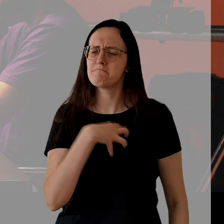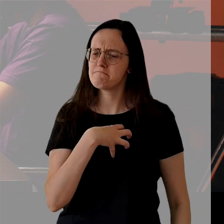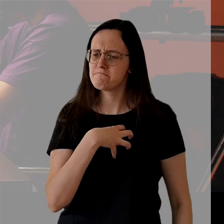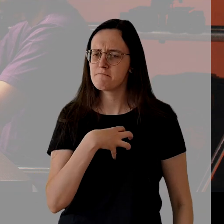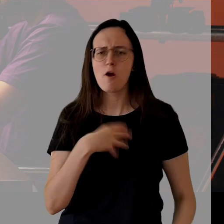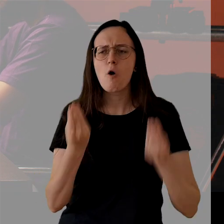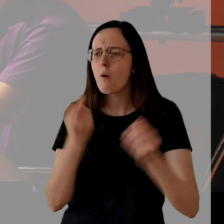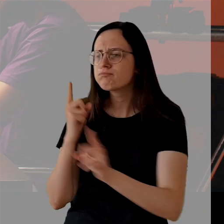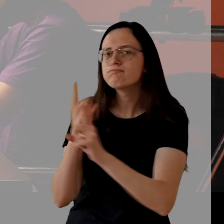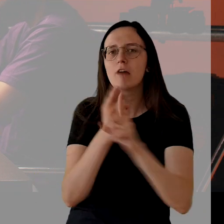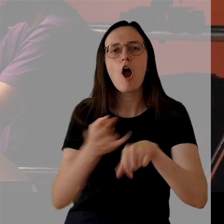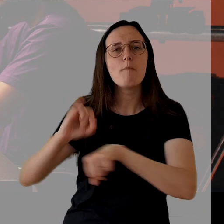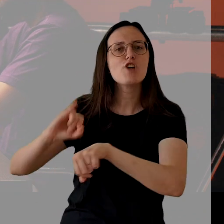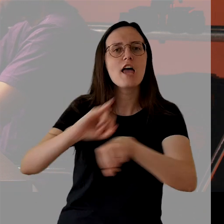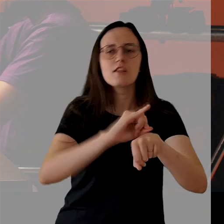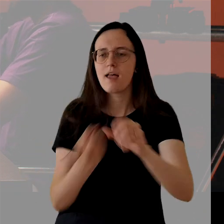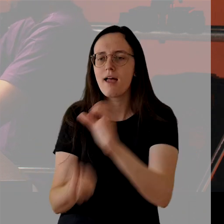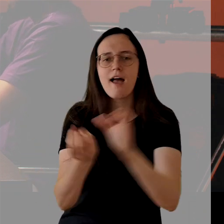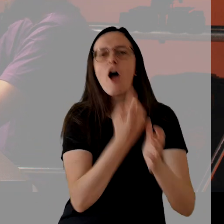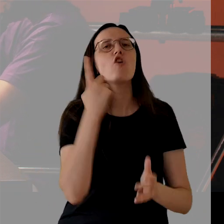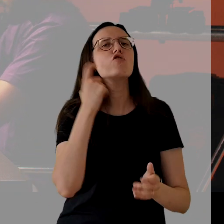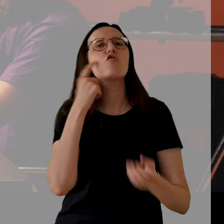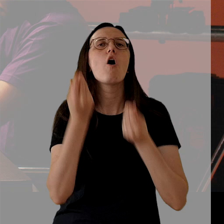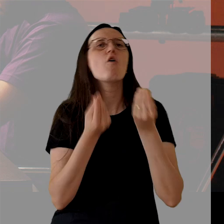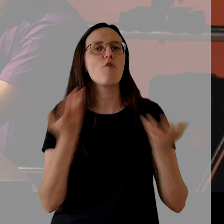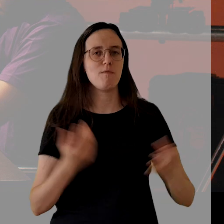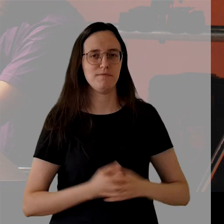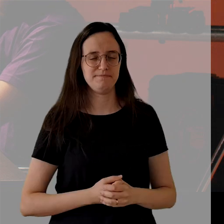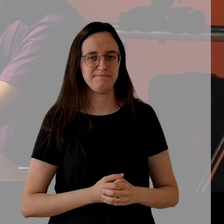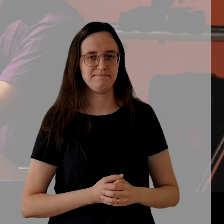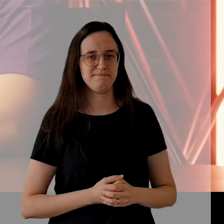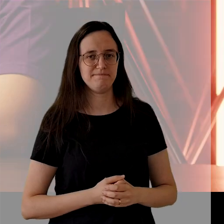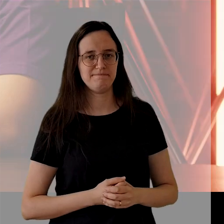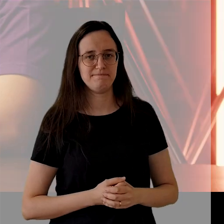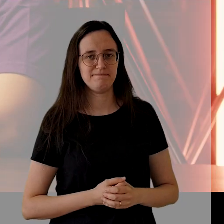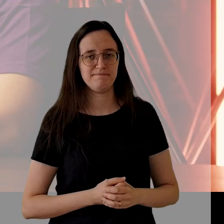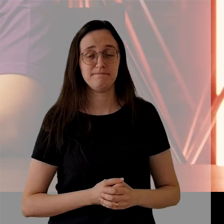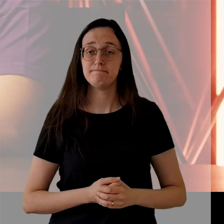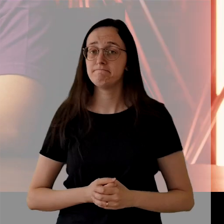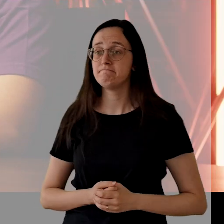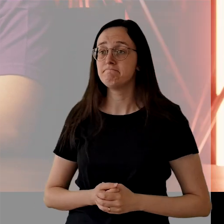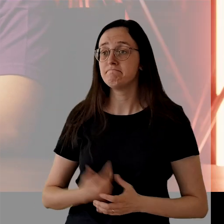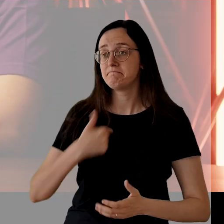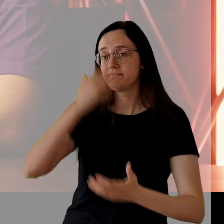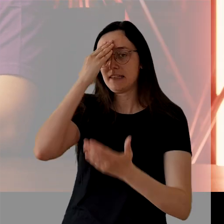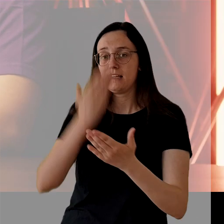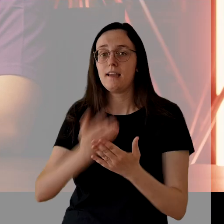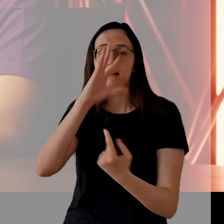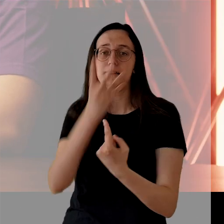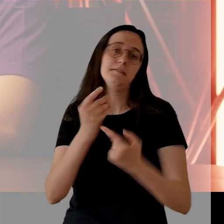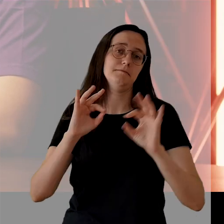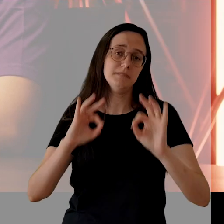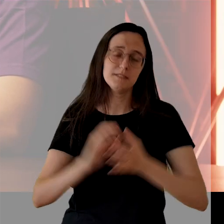objetos para poder recriar sons, né? Então, eu vejo que é um processo realmente muito artístico, né? Não é à toa